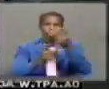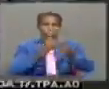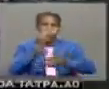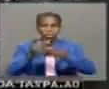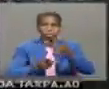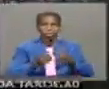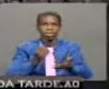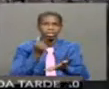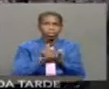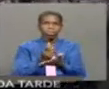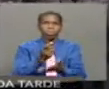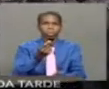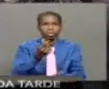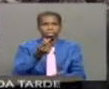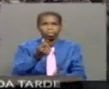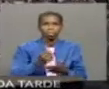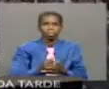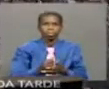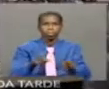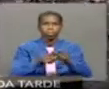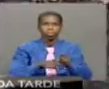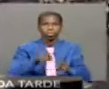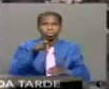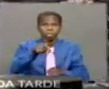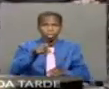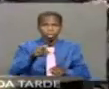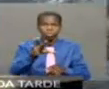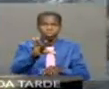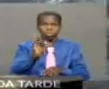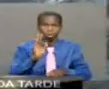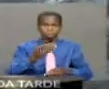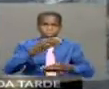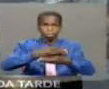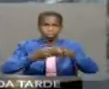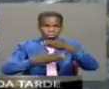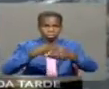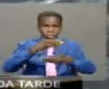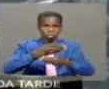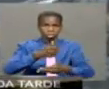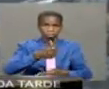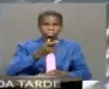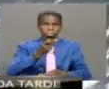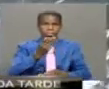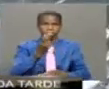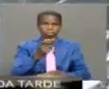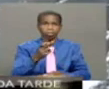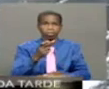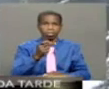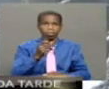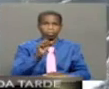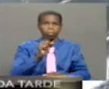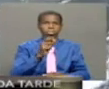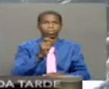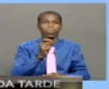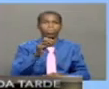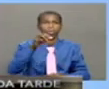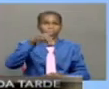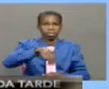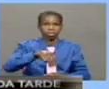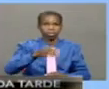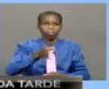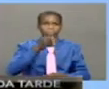economia. Este espaço foi escolhido para a construção da barragem hidroelétrica que forneceria energia à sede municipal e às